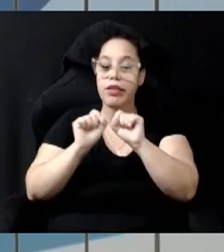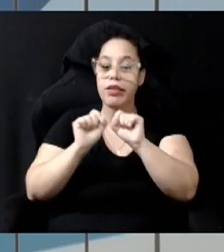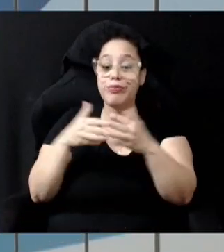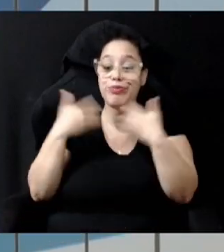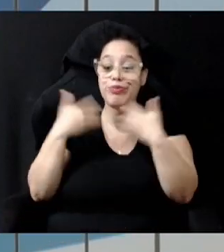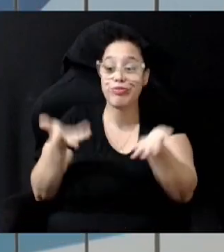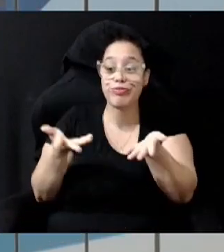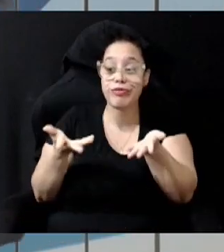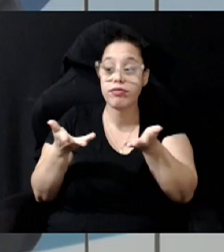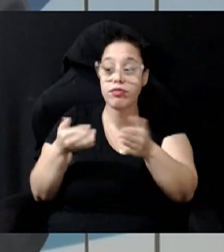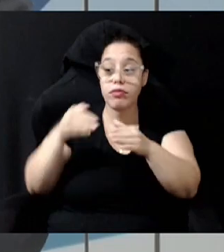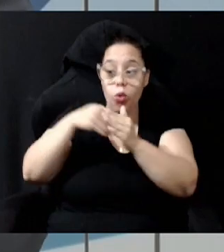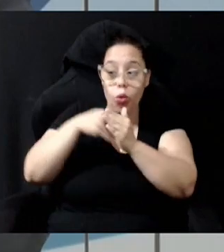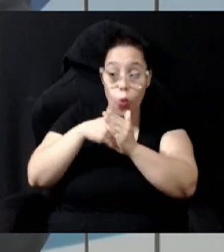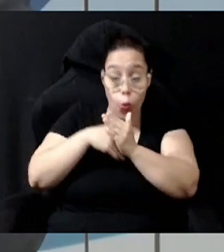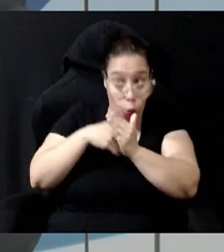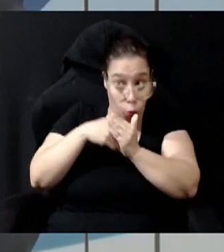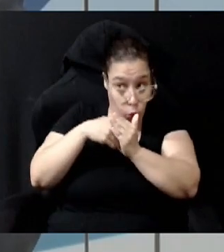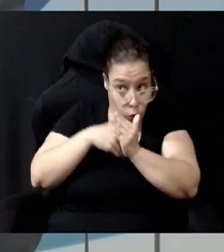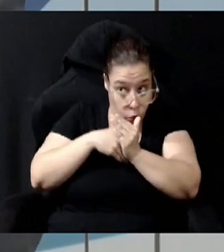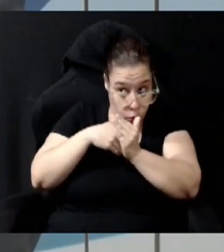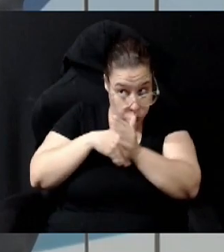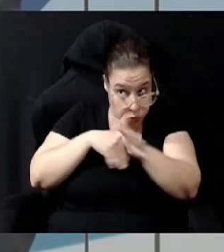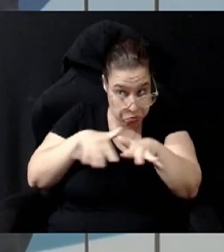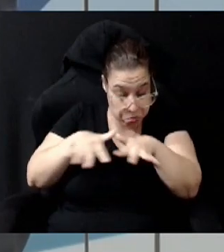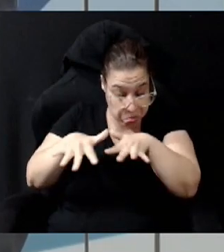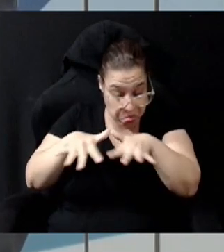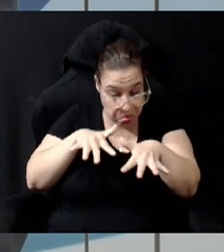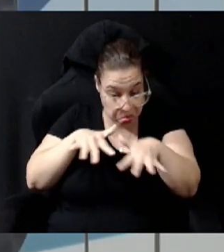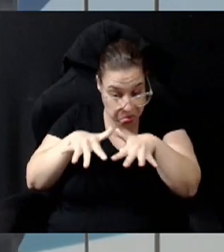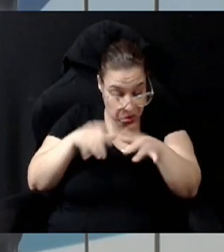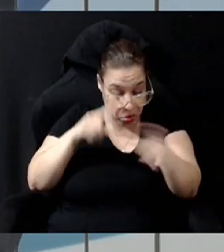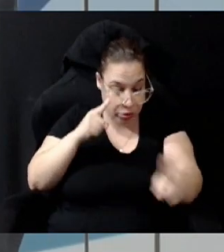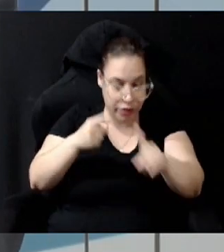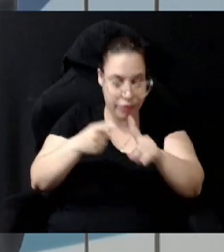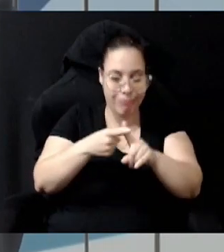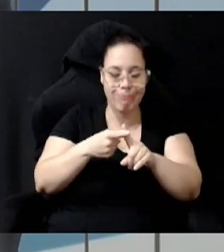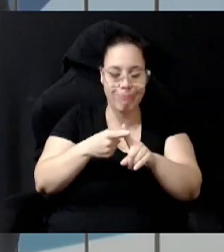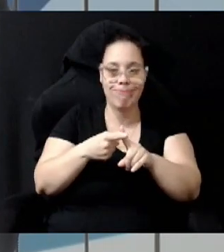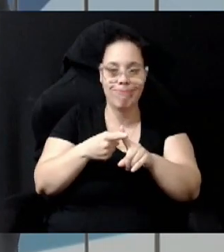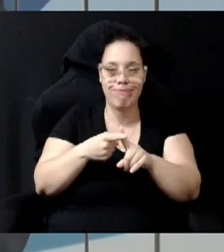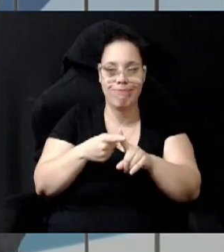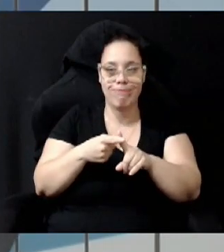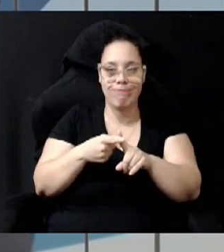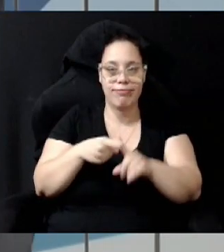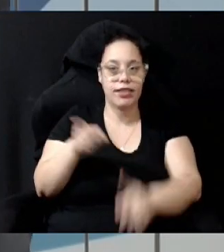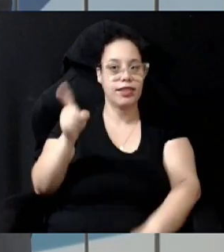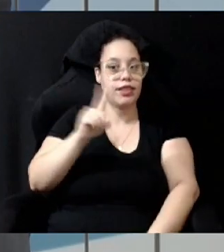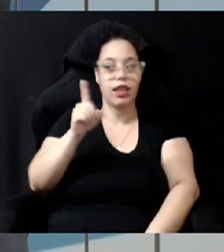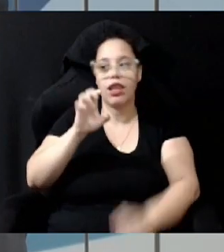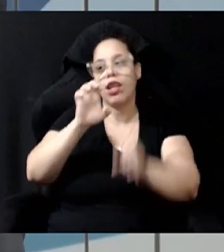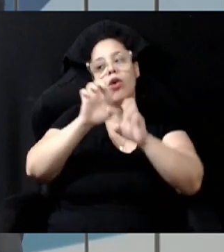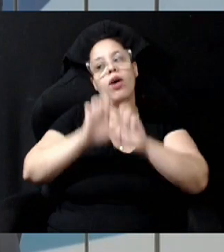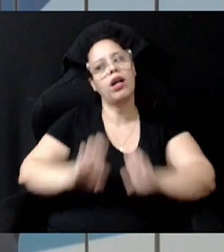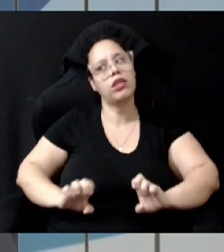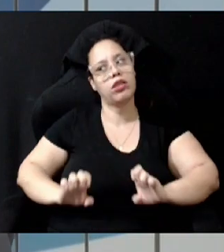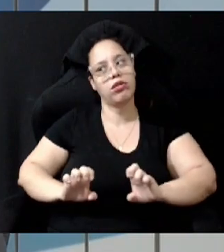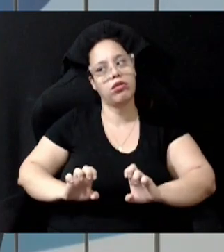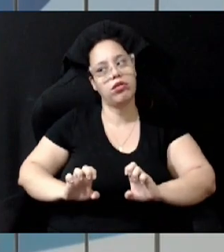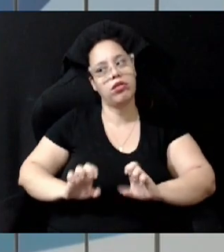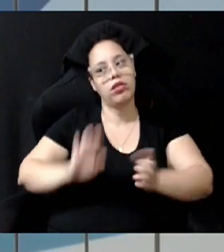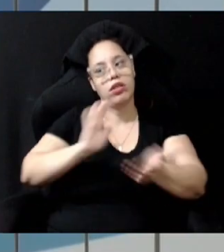esconde, esse movimento esconde um objetivo que eu considero não ético, que é a desqualificação do